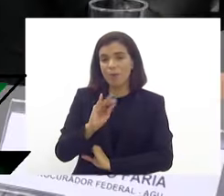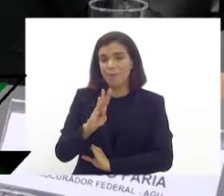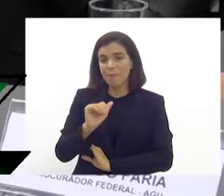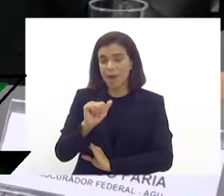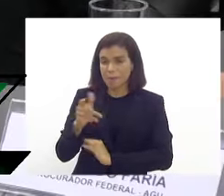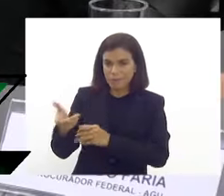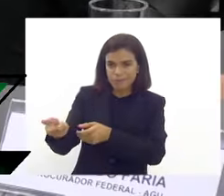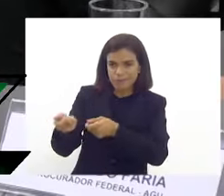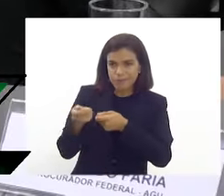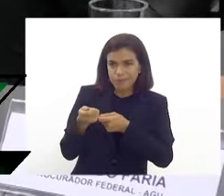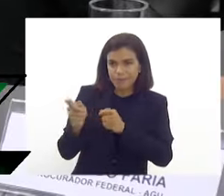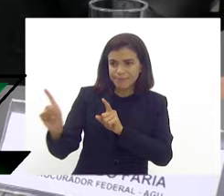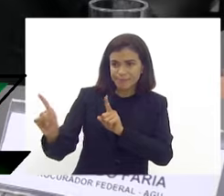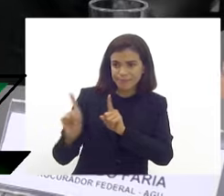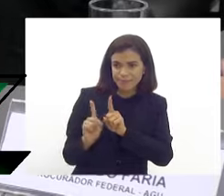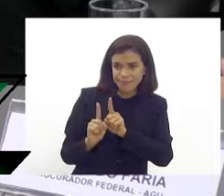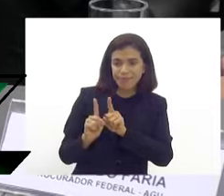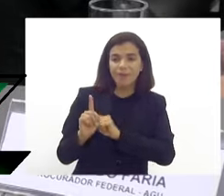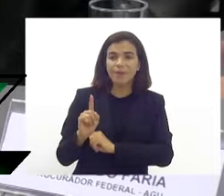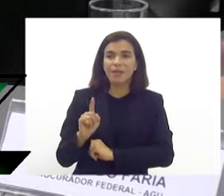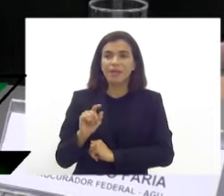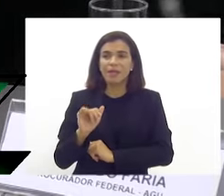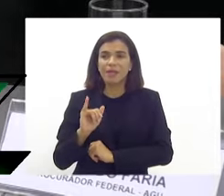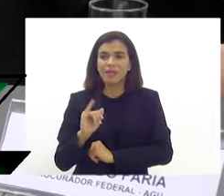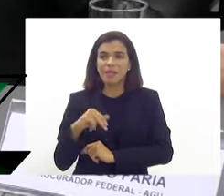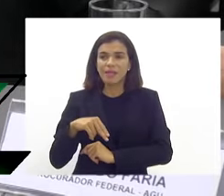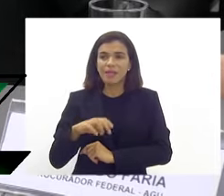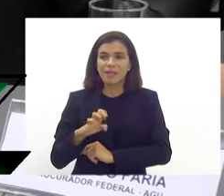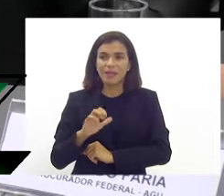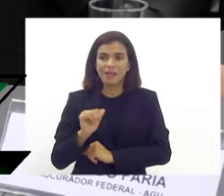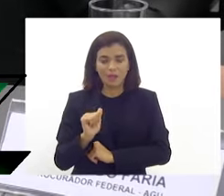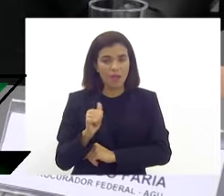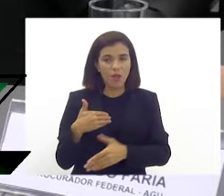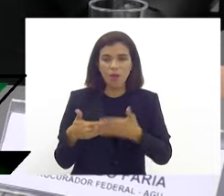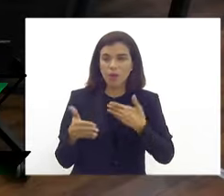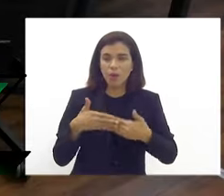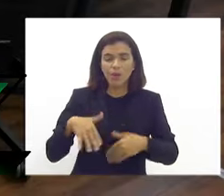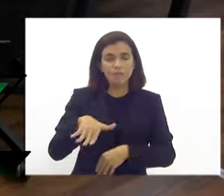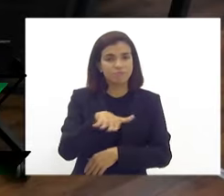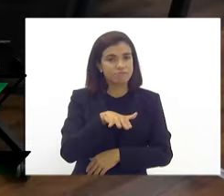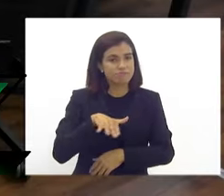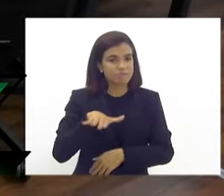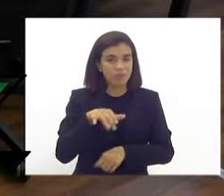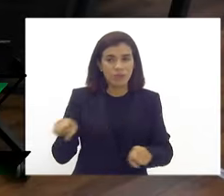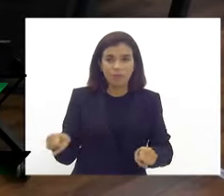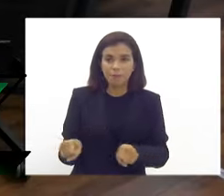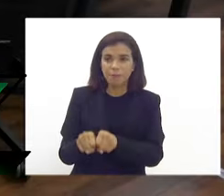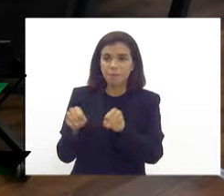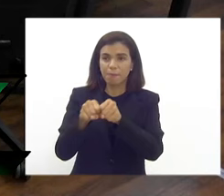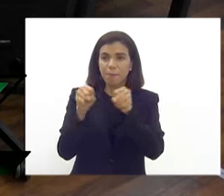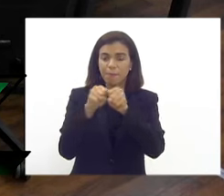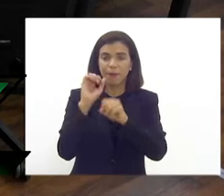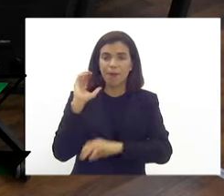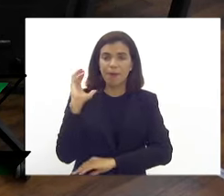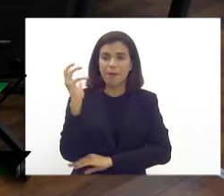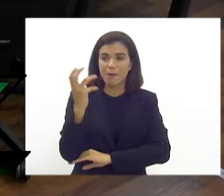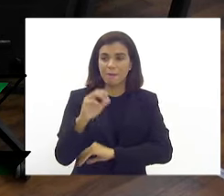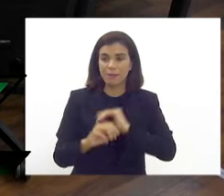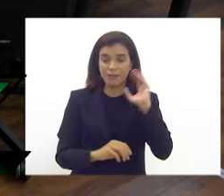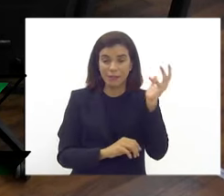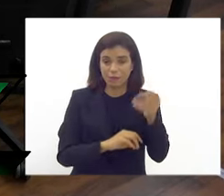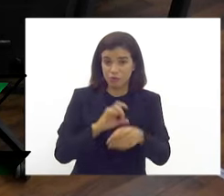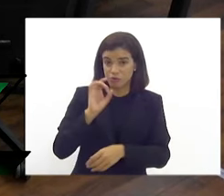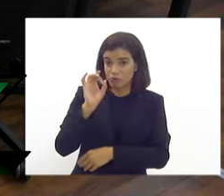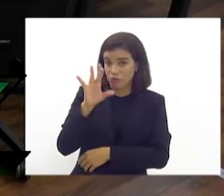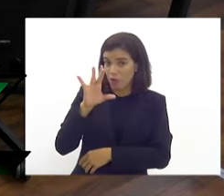venha se posicionar e resolver definitivamente qualquer questão que venha a ser dano ambiental no caso no Brasil todo estamos